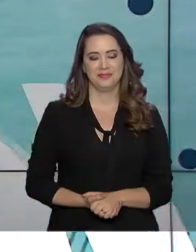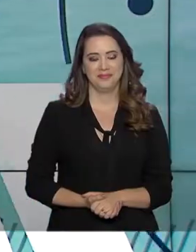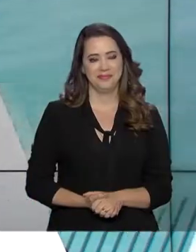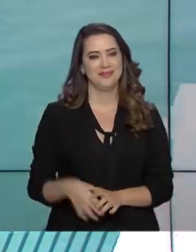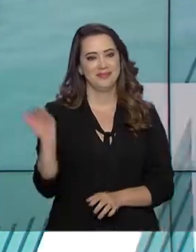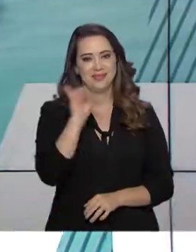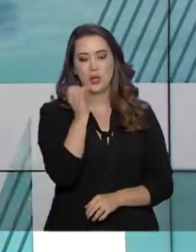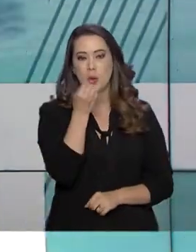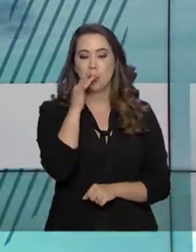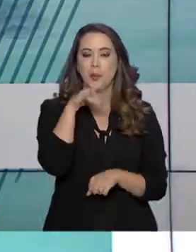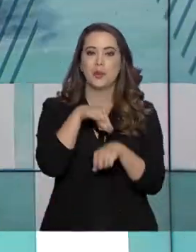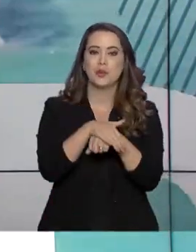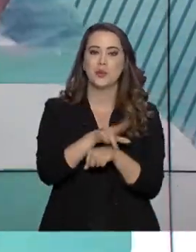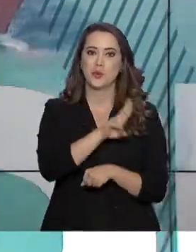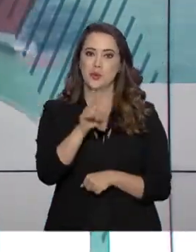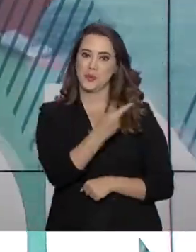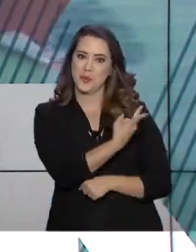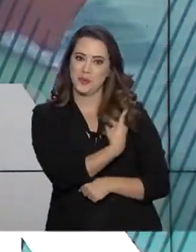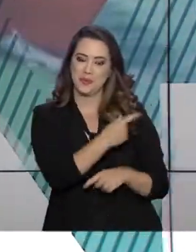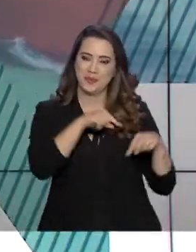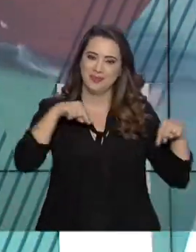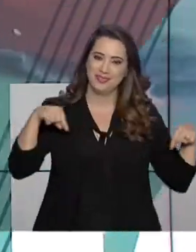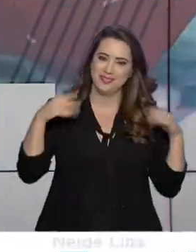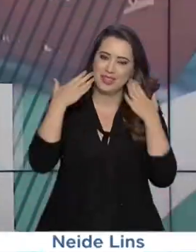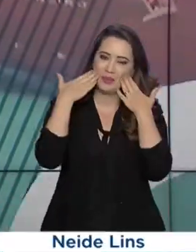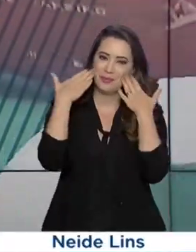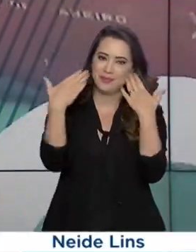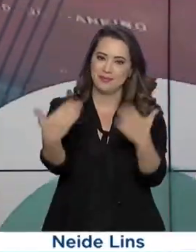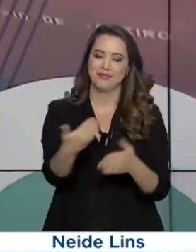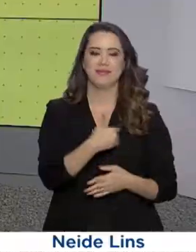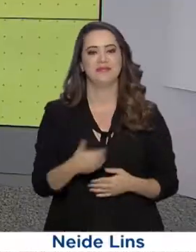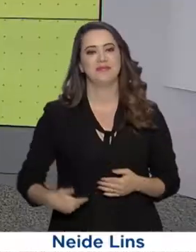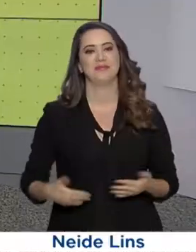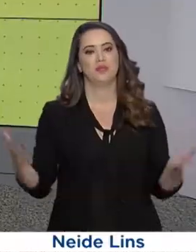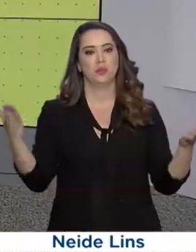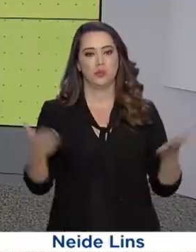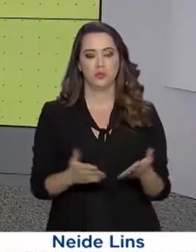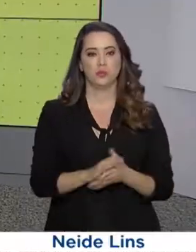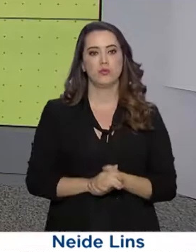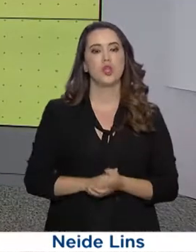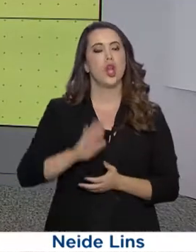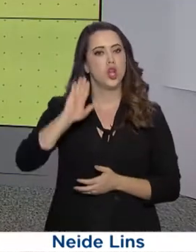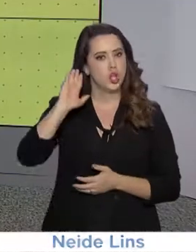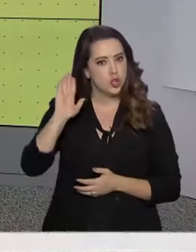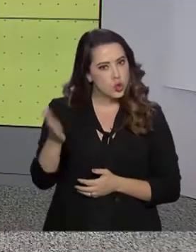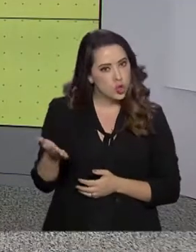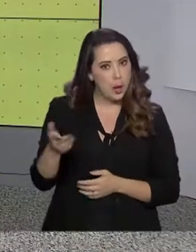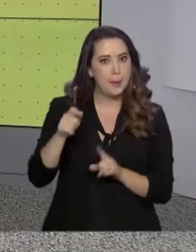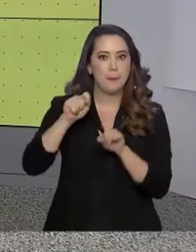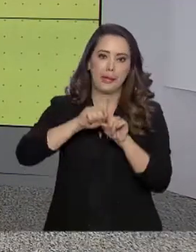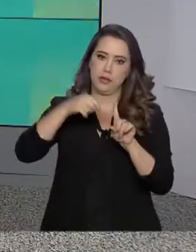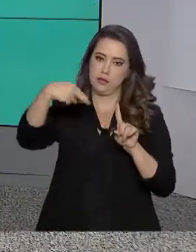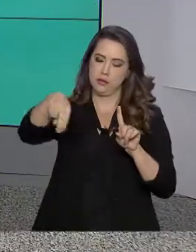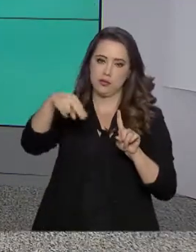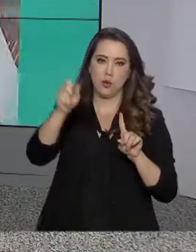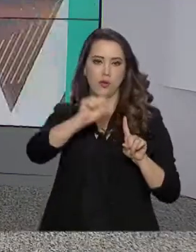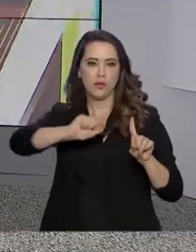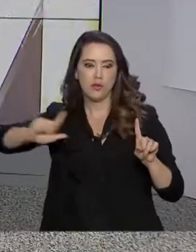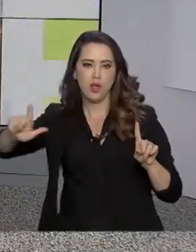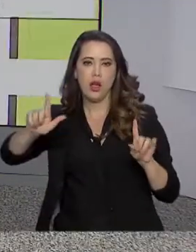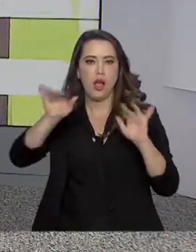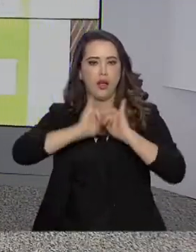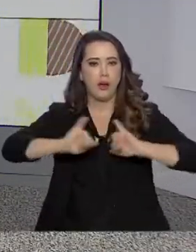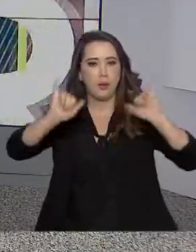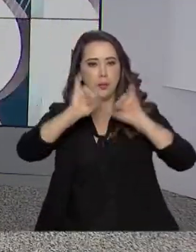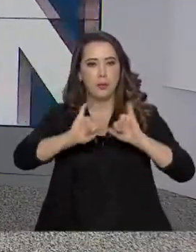Boa noite, eu sou o Roberto Camargo e está no ar mais um Governo Agora. Já estamos no Novembro Azul. A campanha chama a atenção